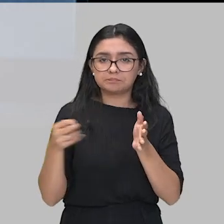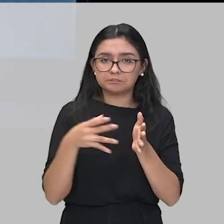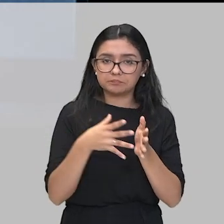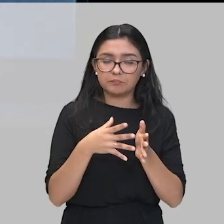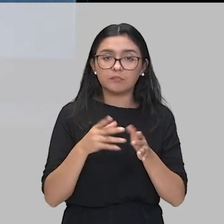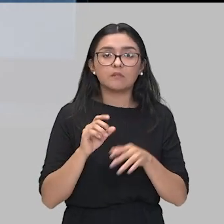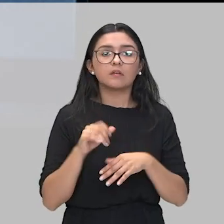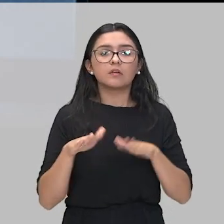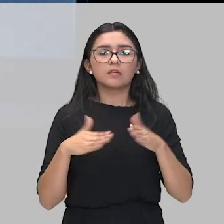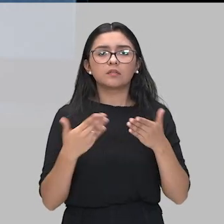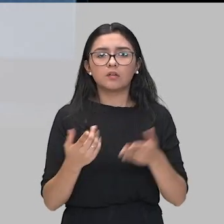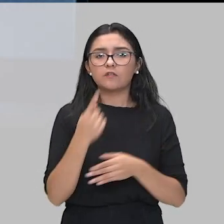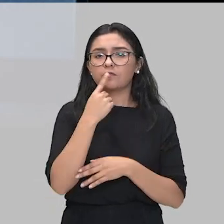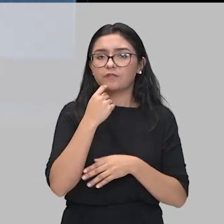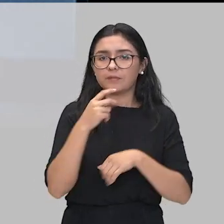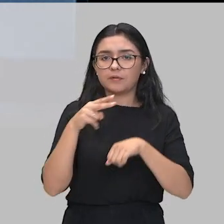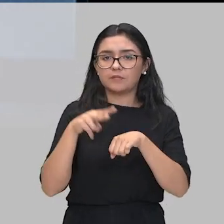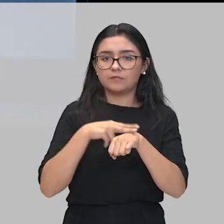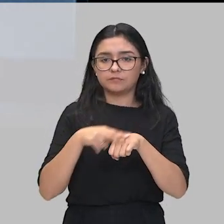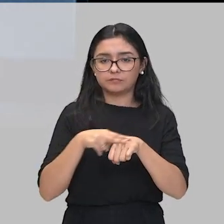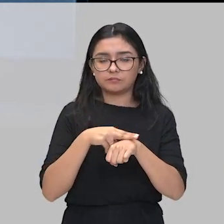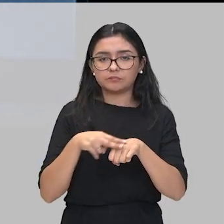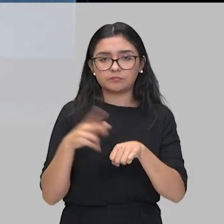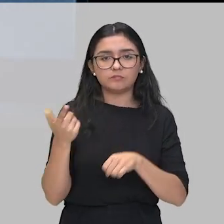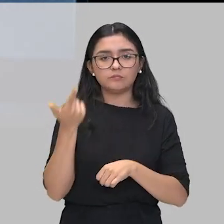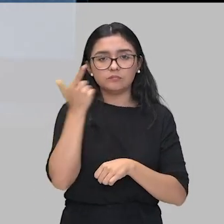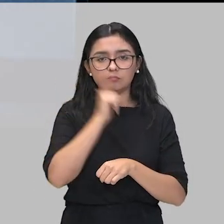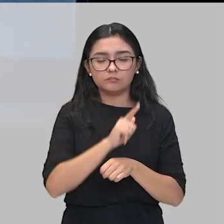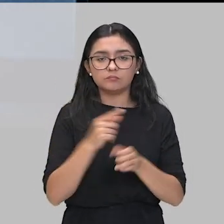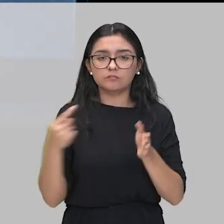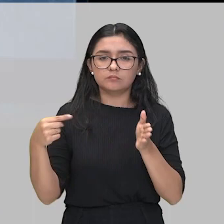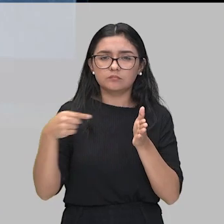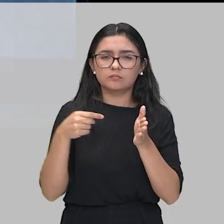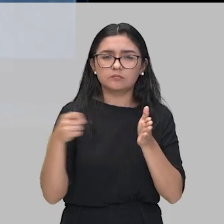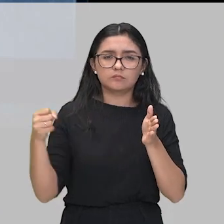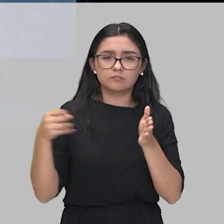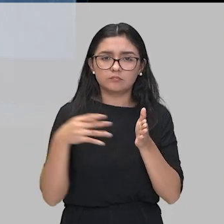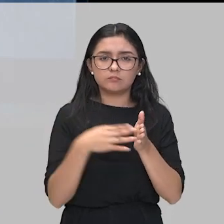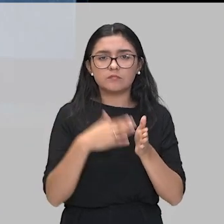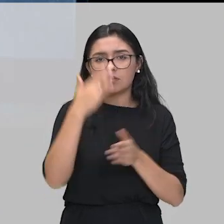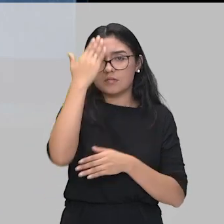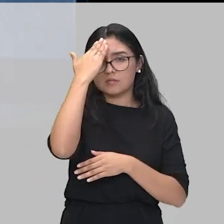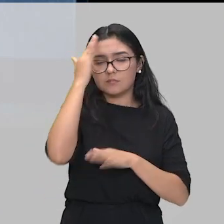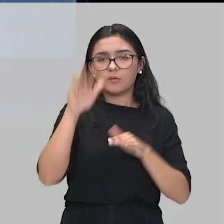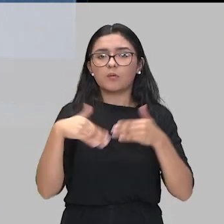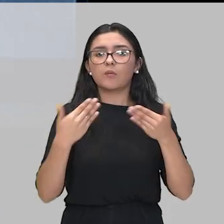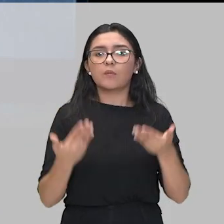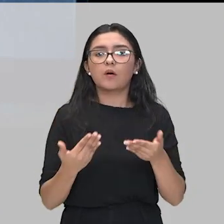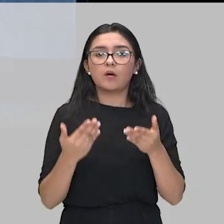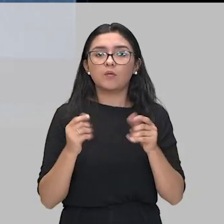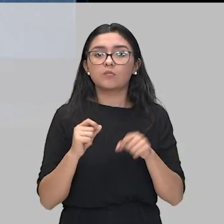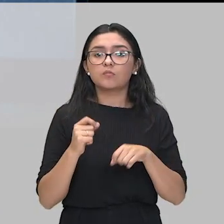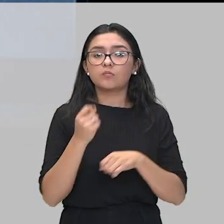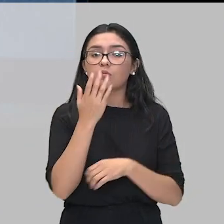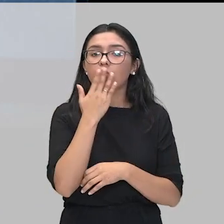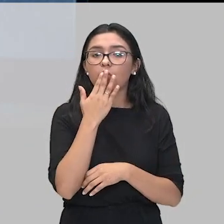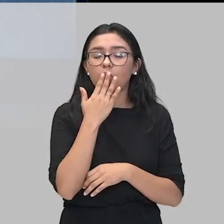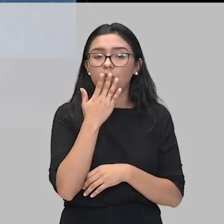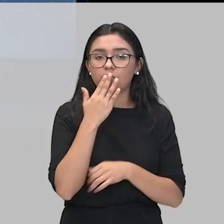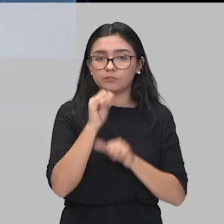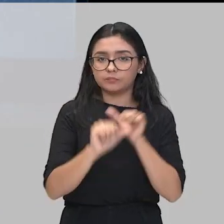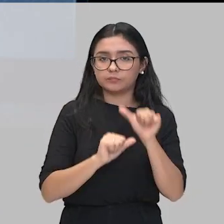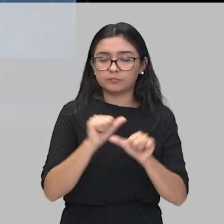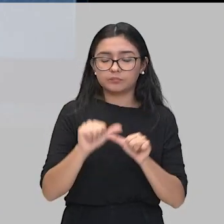o vermelho e o verde conseguem passar, vocês sabem de que cor é que essa luz vai ficar? Vou mostrar